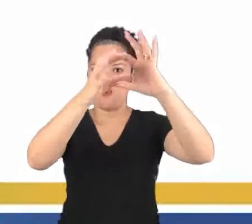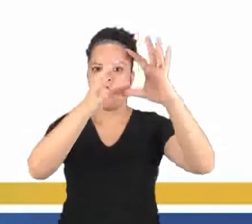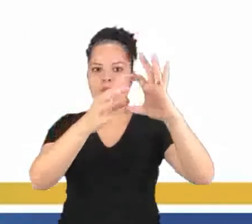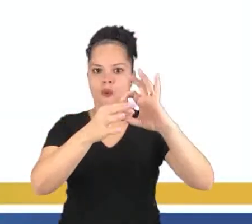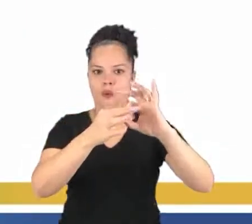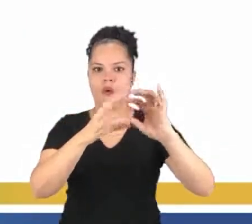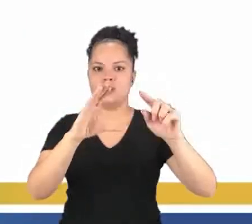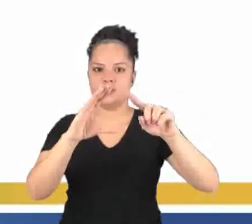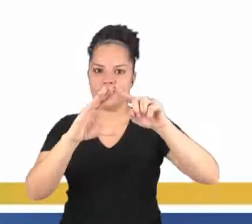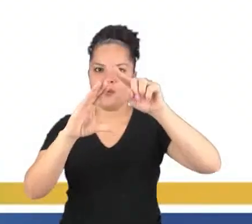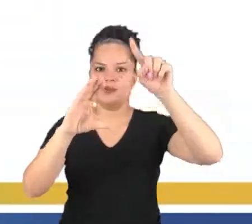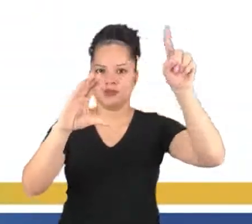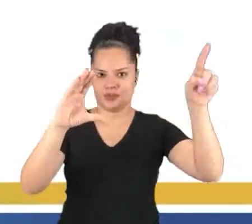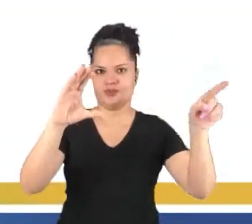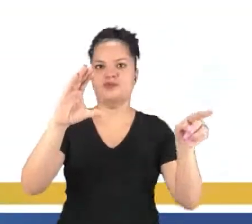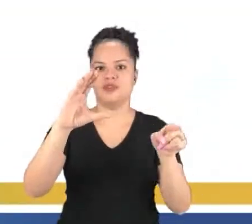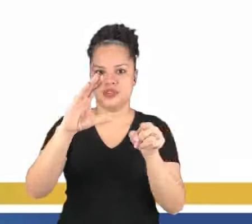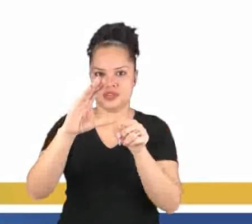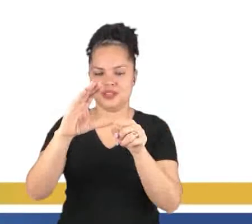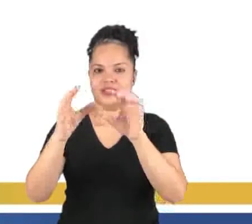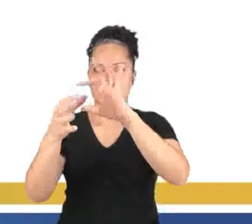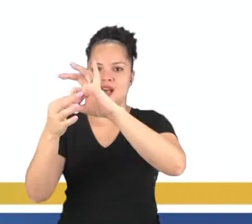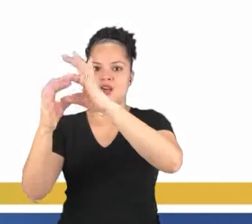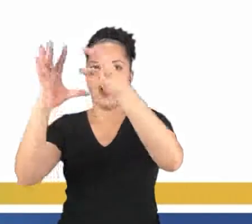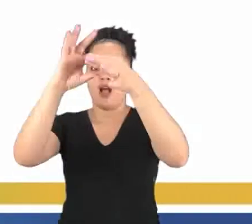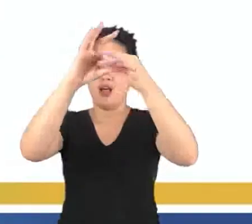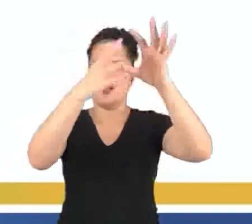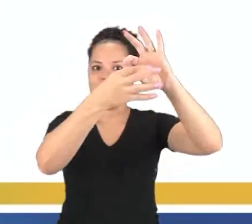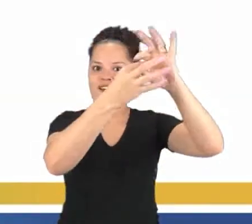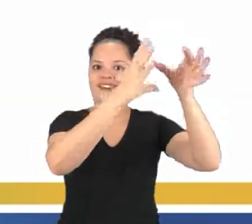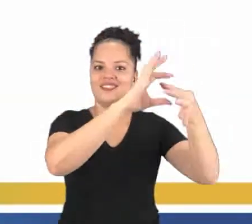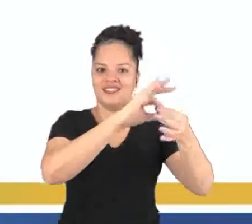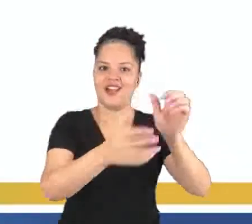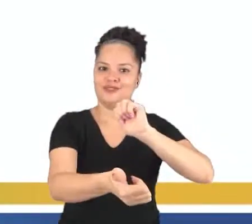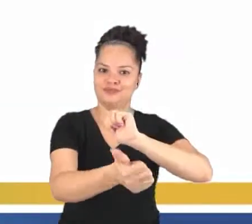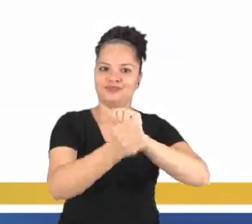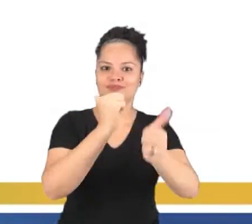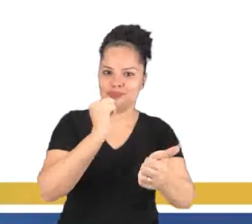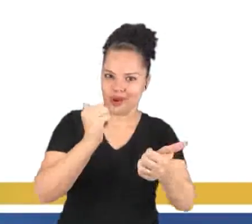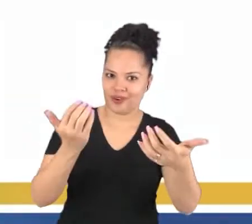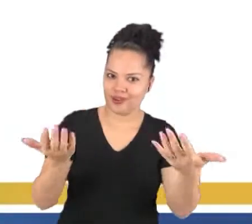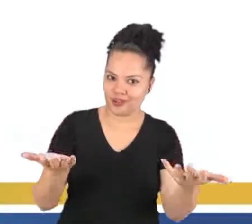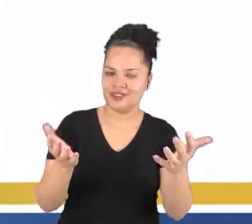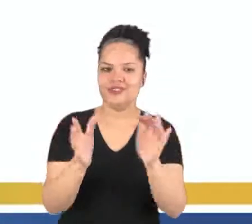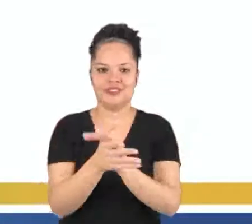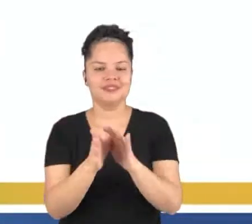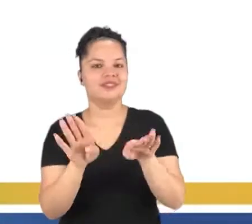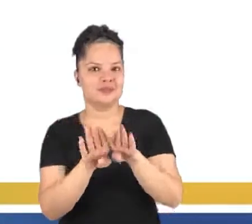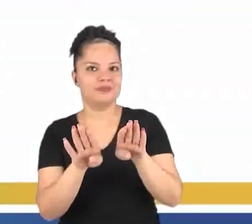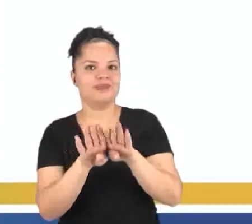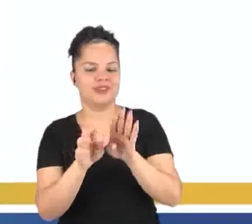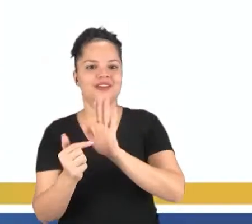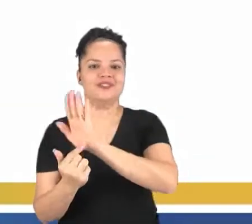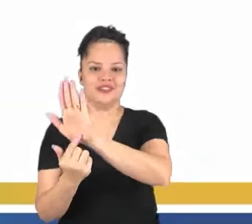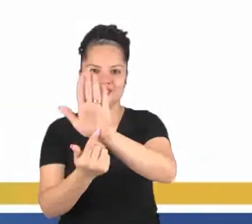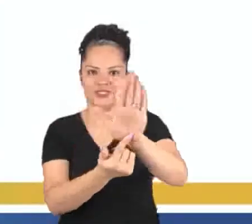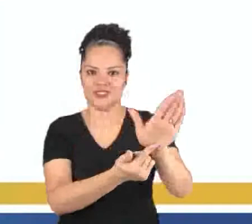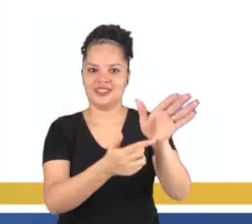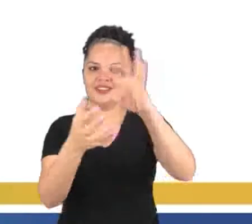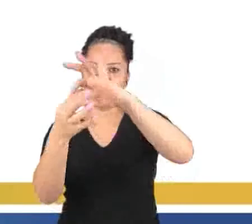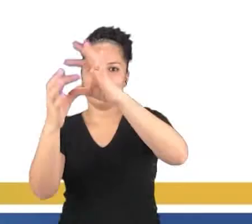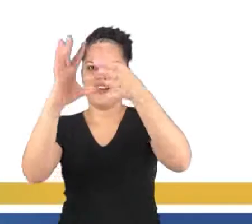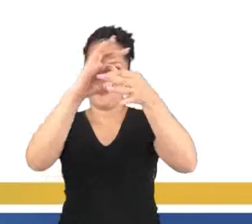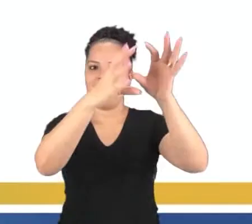a circunferência. O símbolo da Olimpíada, né, das Olimpíadas, melhor dizendo, esses aros aí, eles